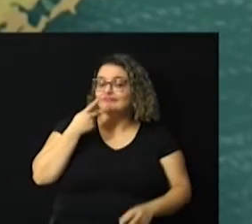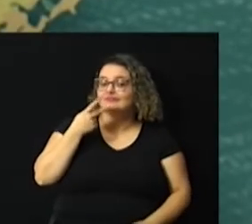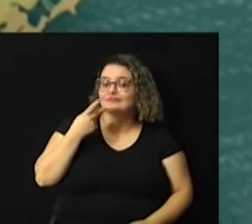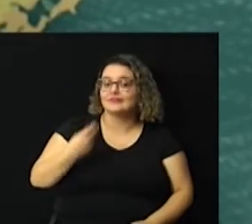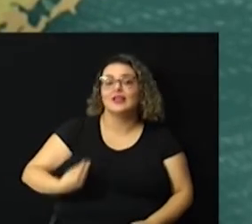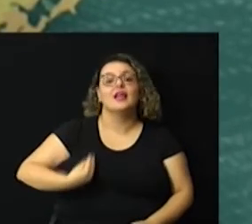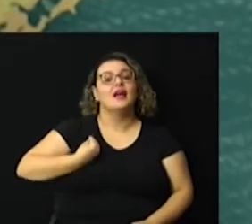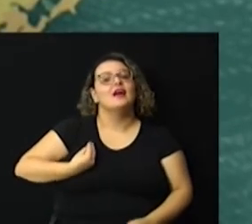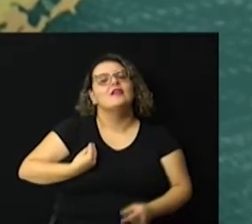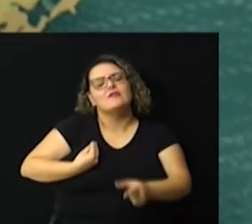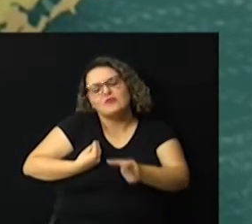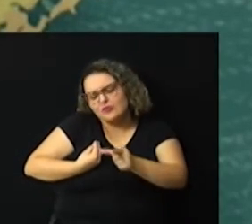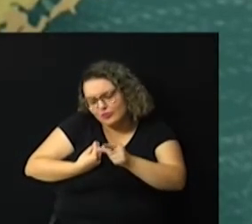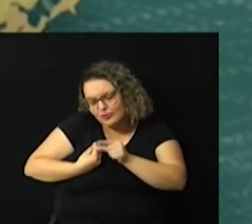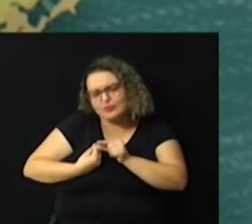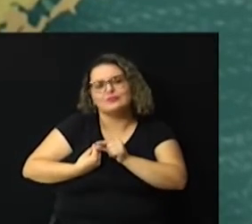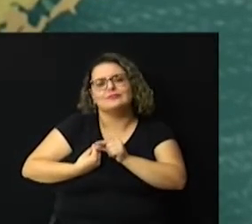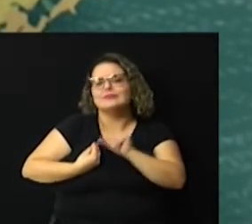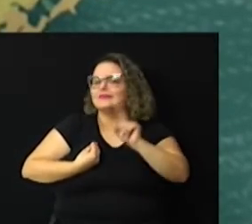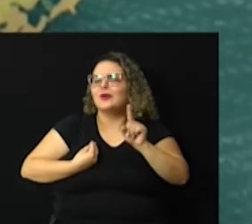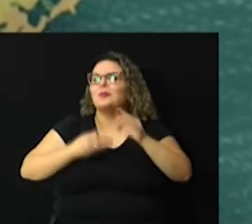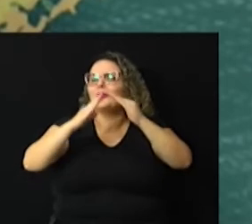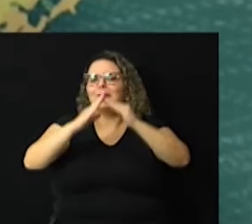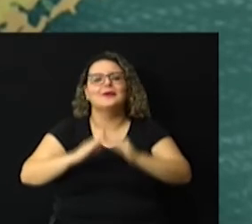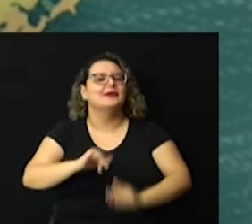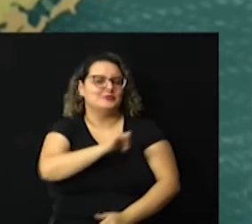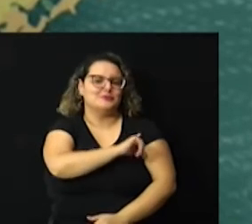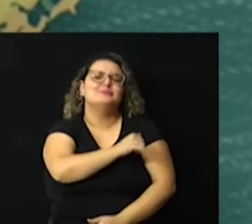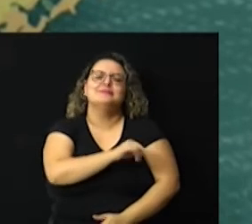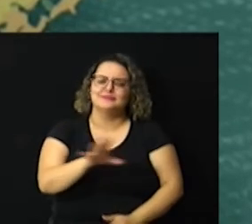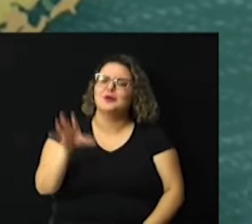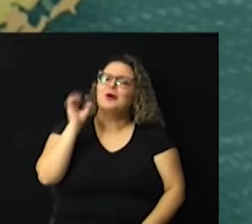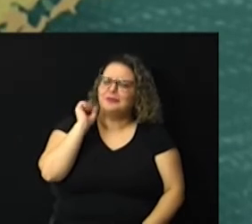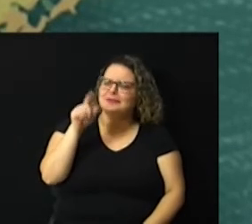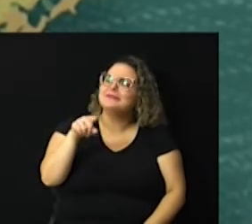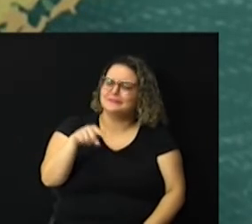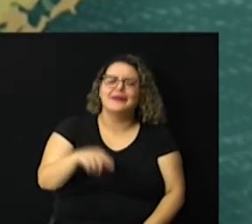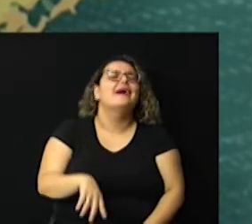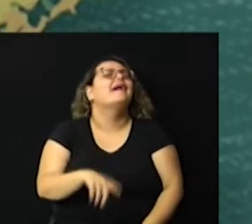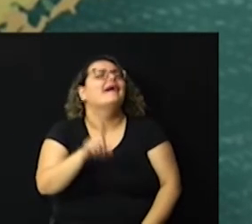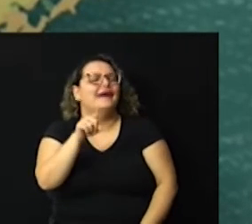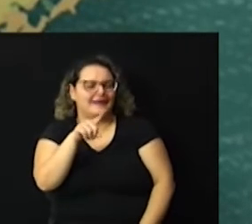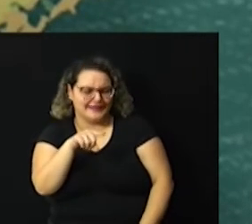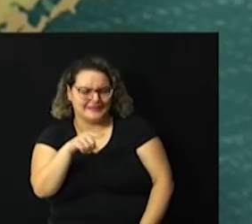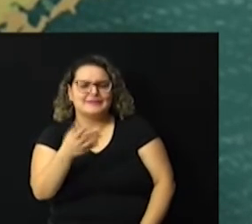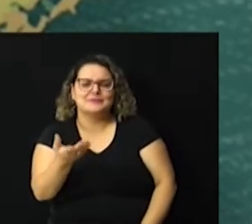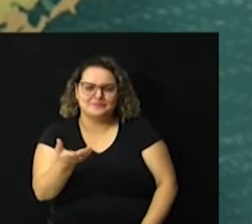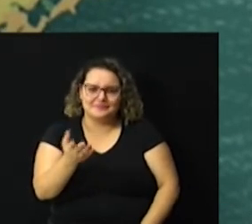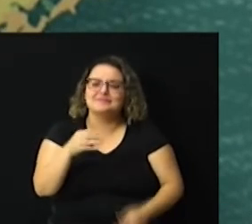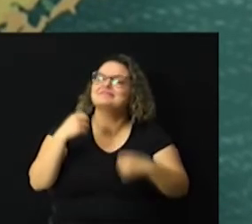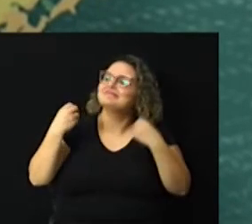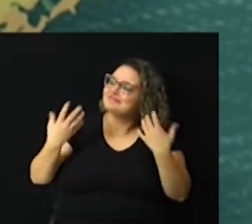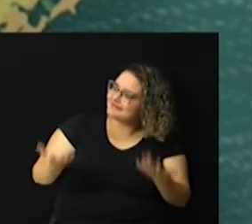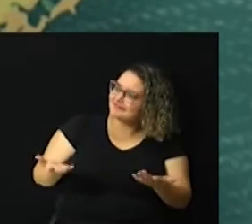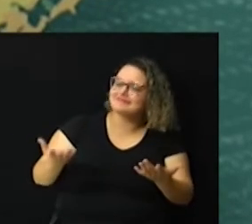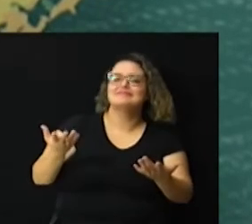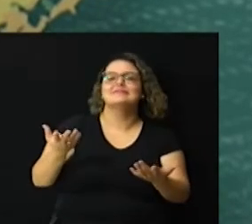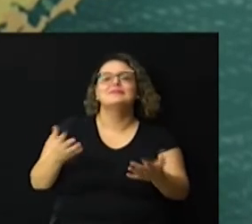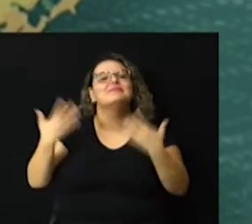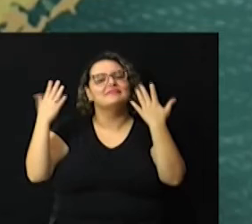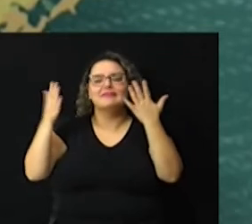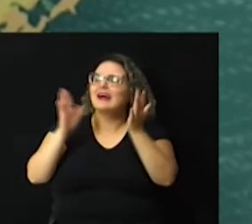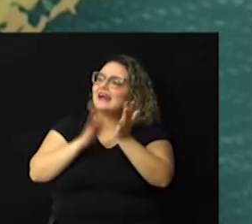diz que a vida é muito curta para não morar no Rio de Janeiro, né? Já deve ter ouvido. Exatamente. Tá bom, então,